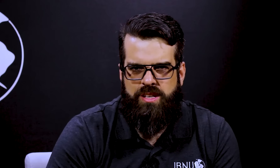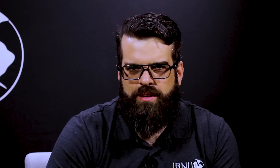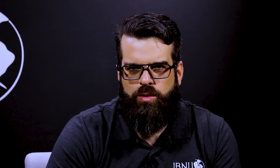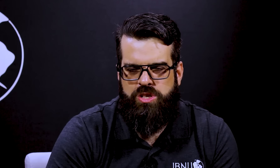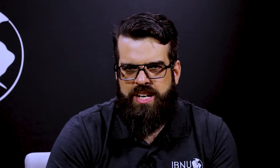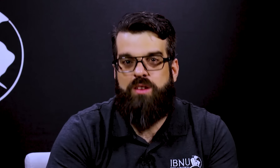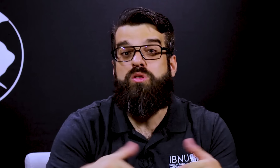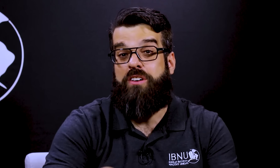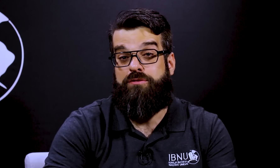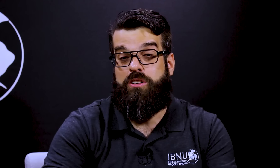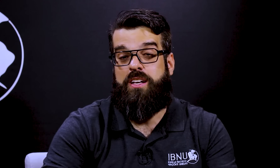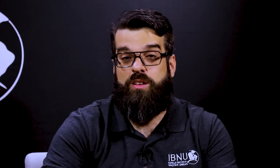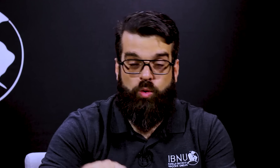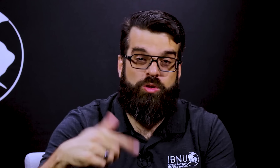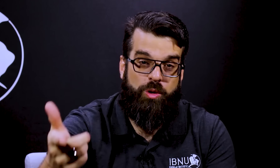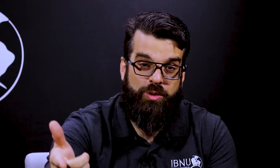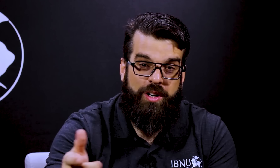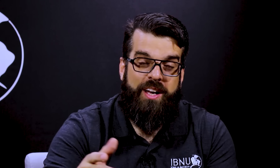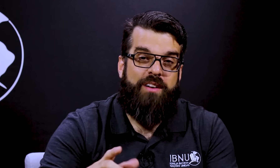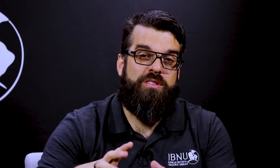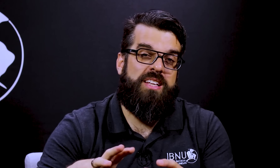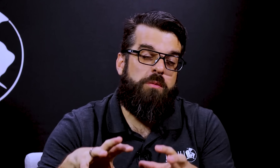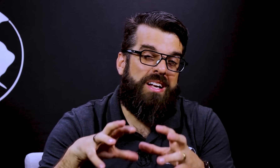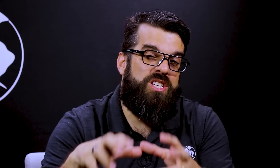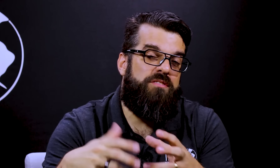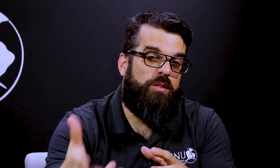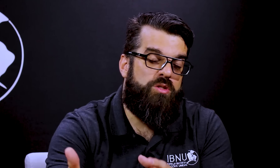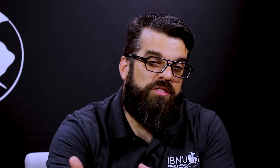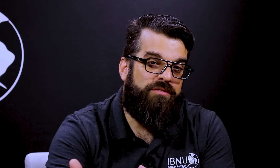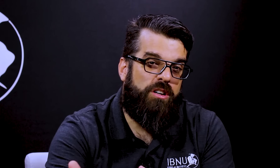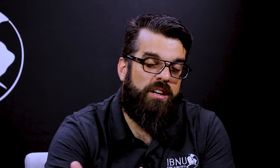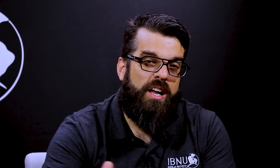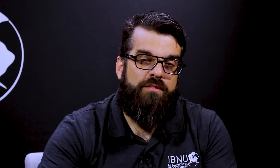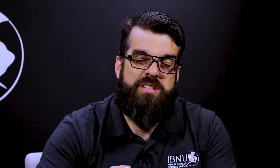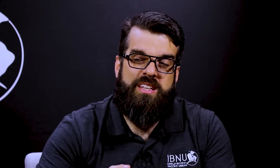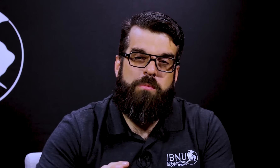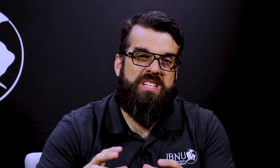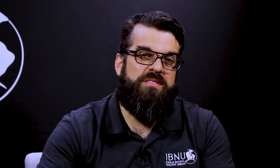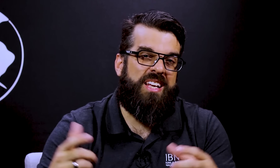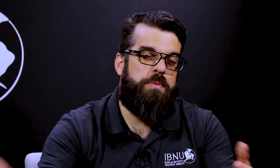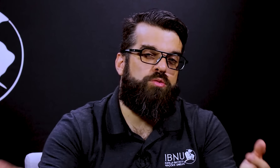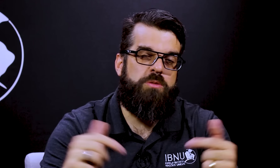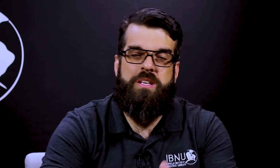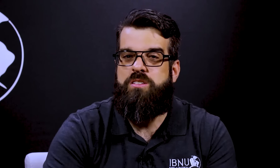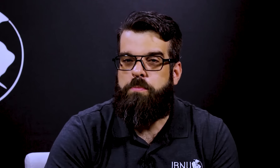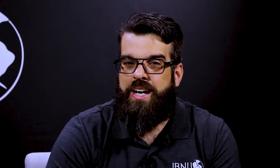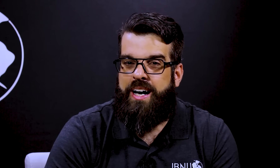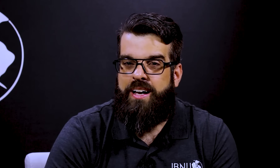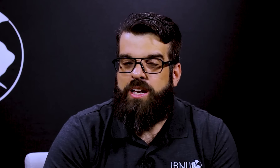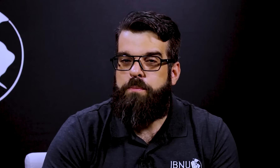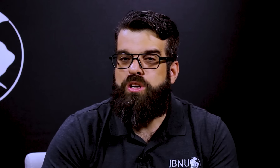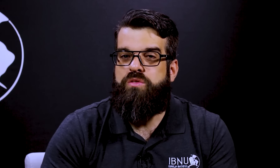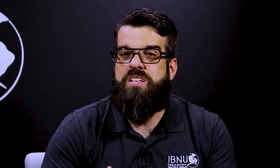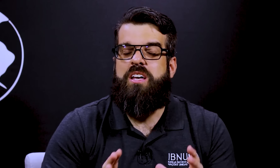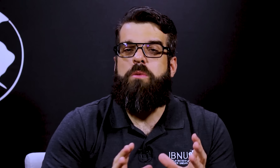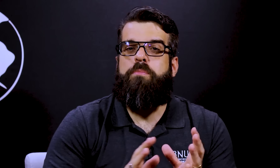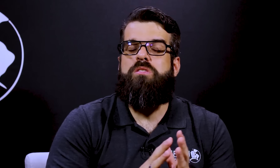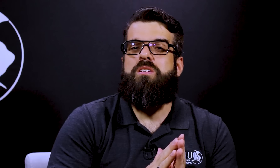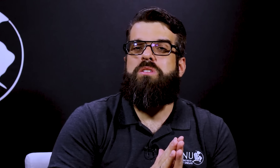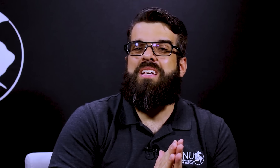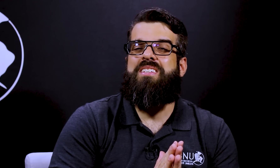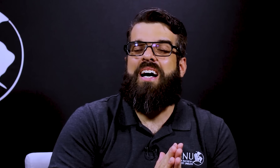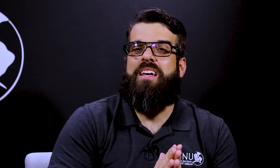contra você, ou seja, ao seu favor, né? Contra o outro. Você tem uma dívida ao seu favor, você tem uma dívida que as pessoas precisam pagar, e por isso você